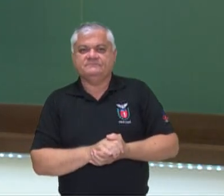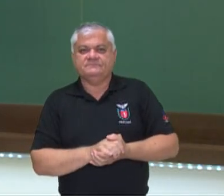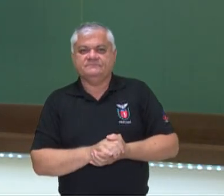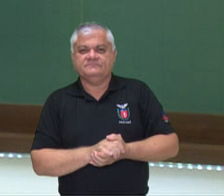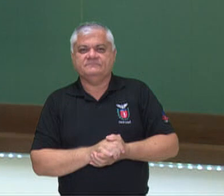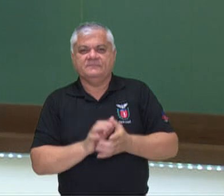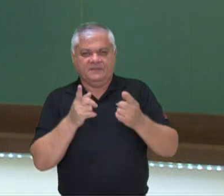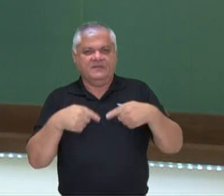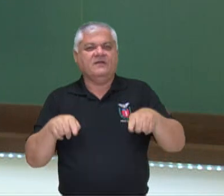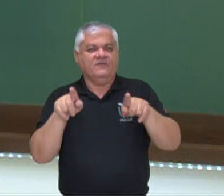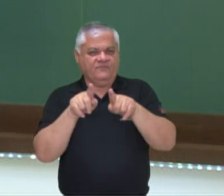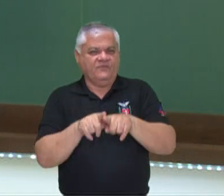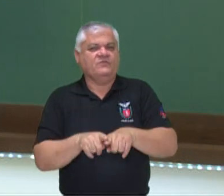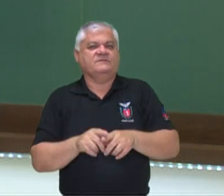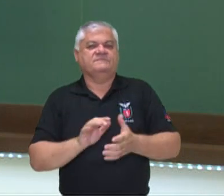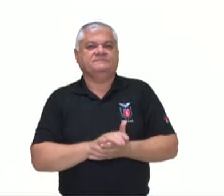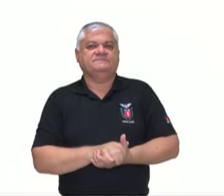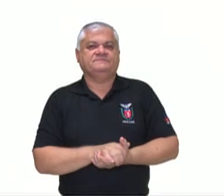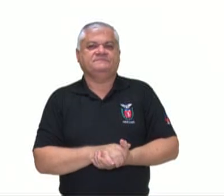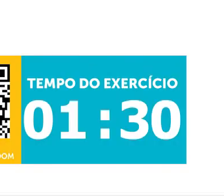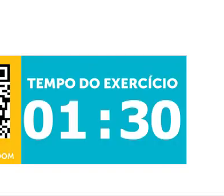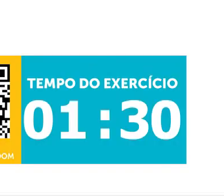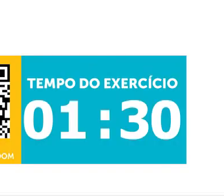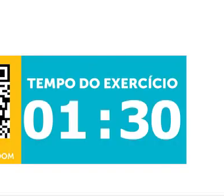mim, daqui a pouquinho a gente volta.